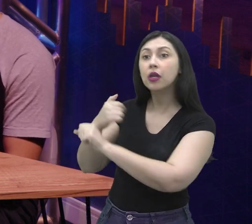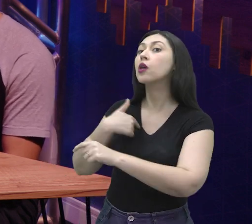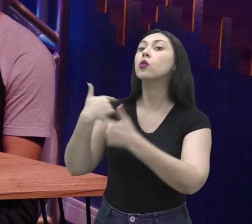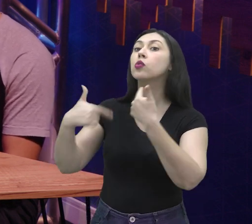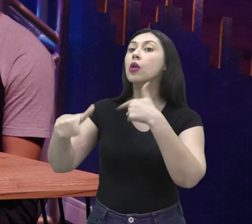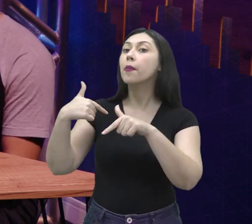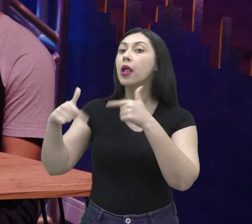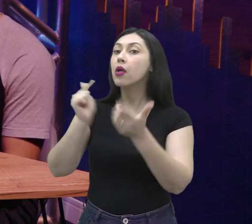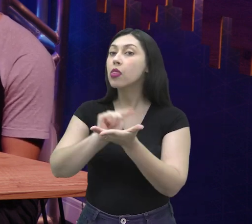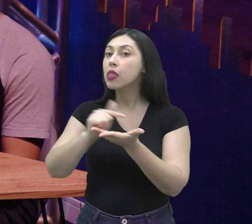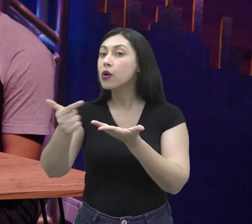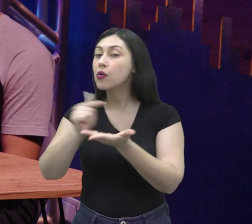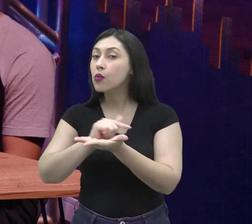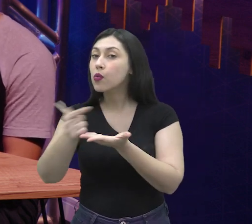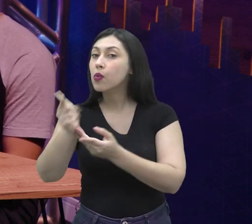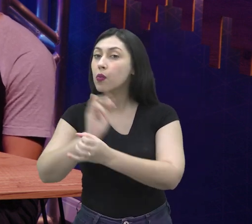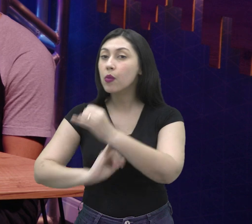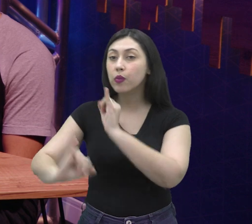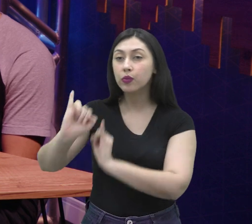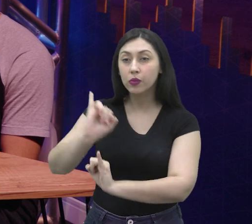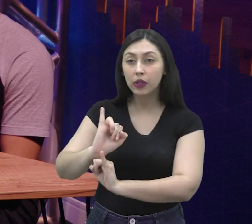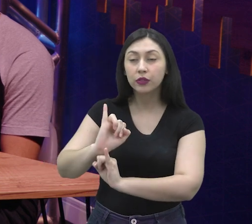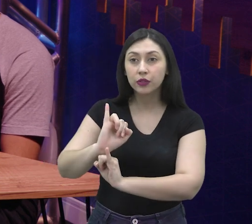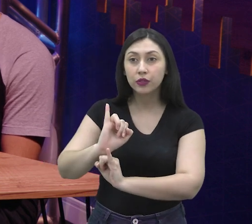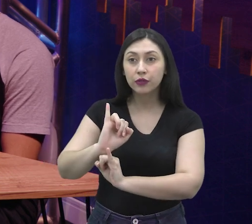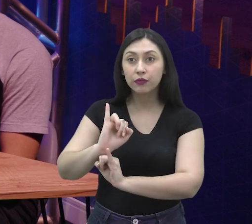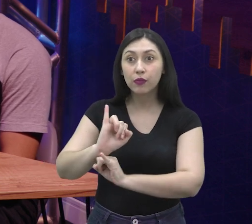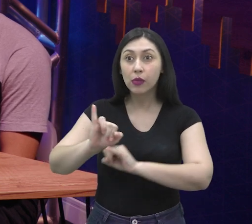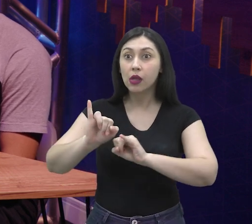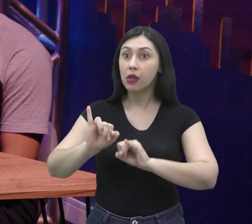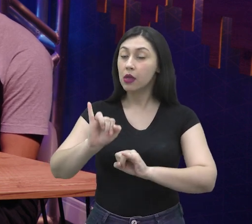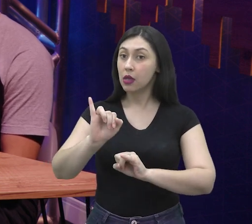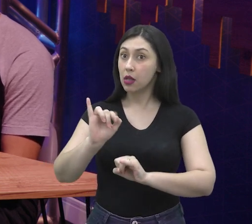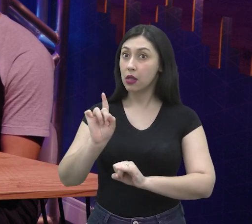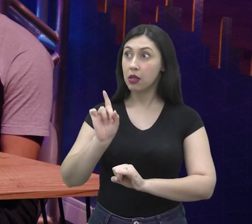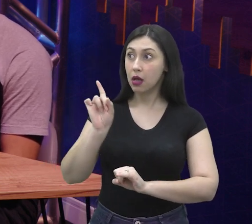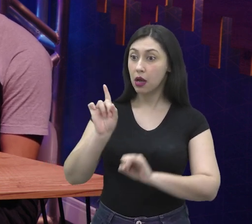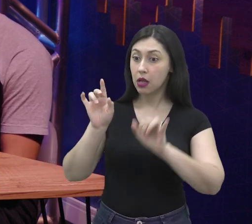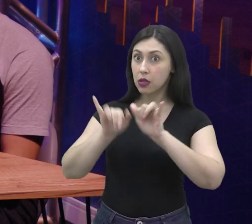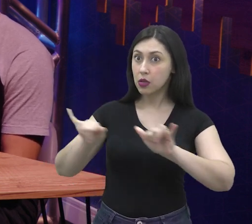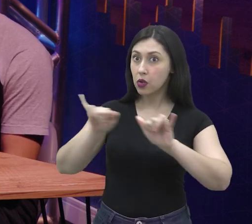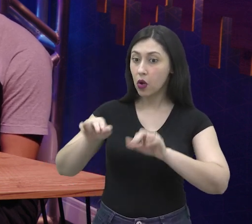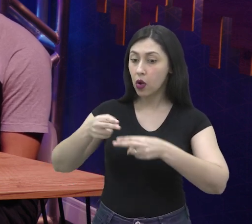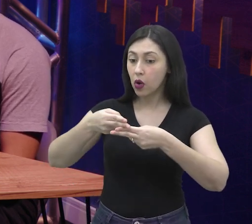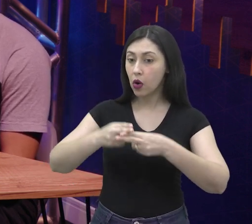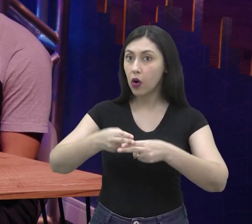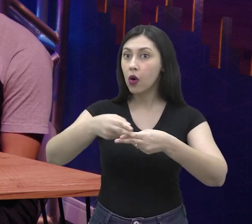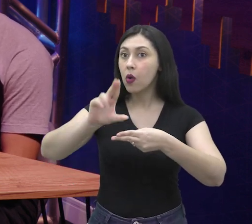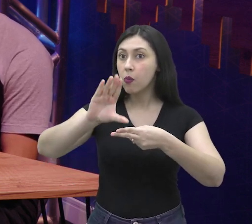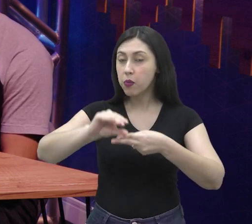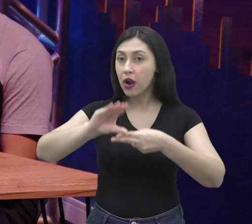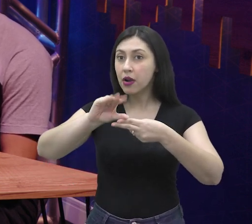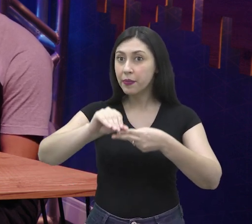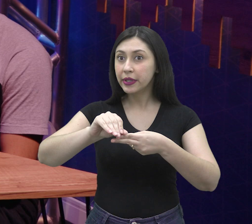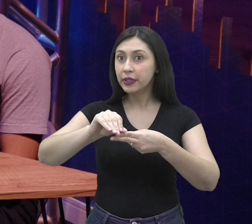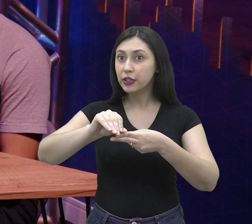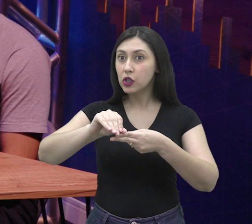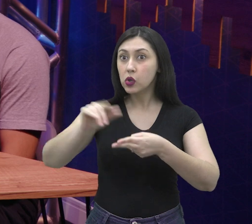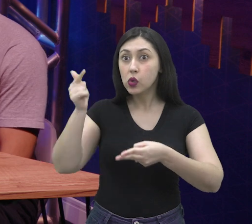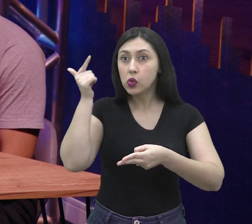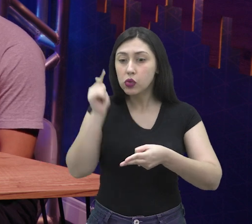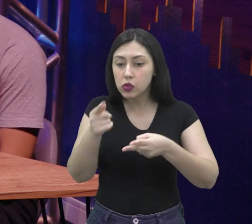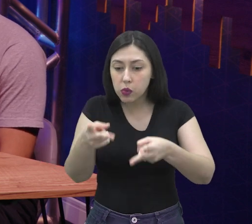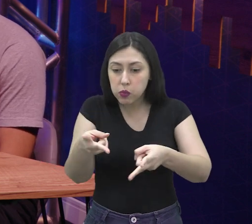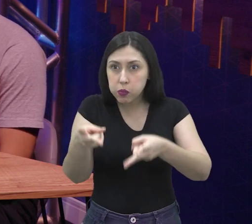eu trabalhava num jornal online e a gente deu uma notícia que o INPE, ele conseguiu, por imagens